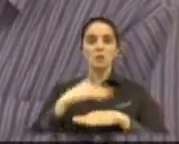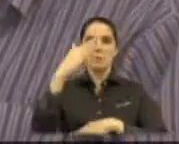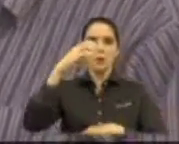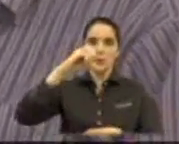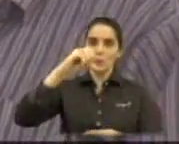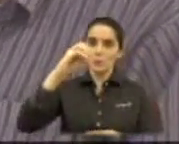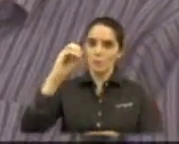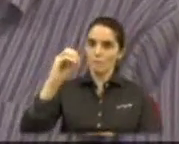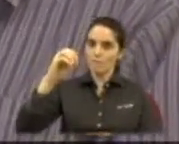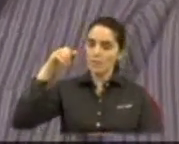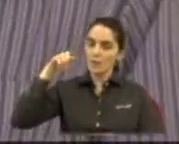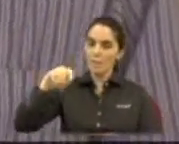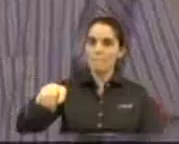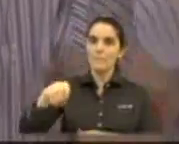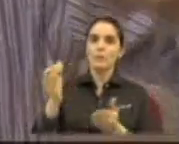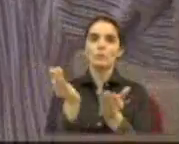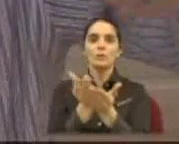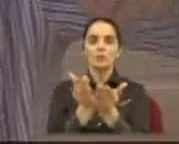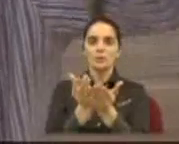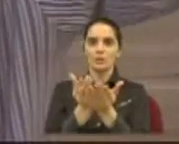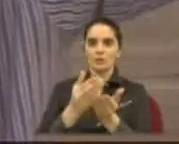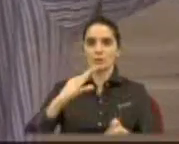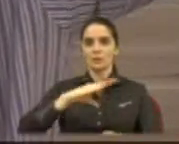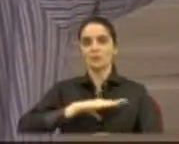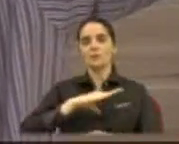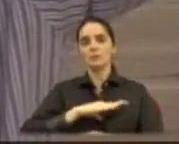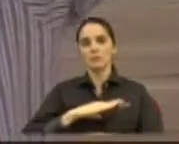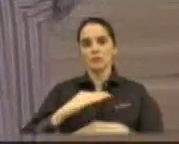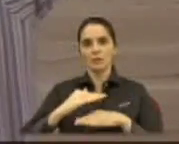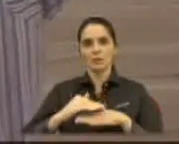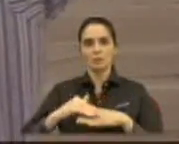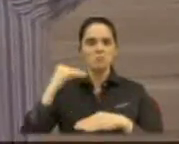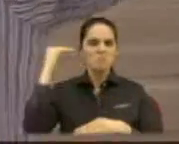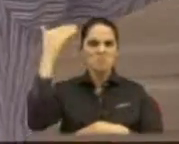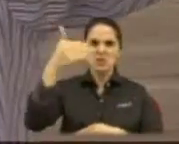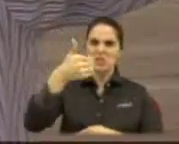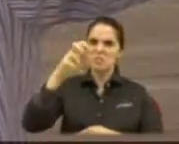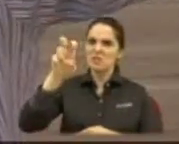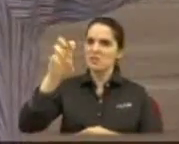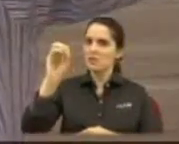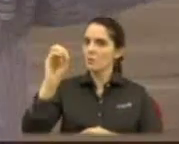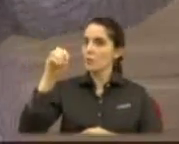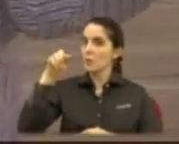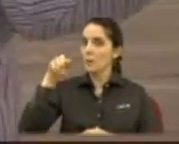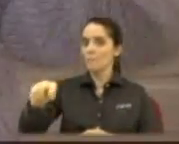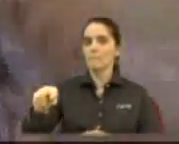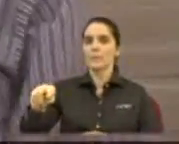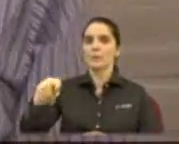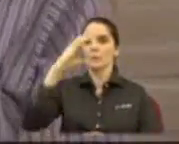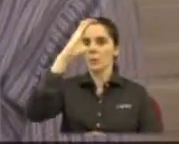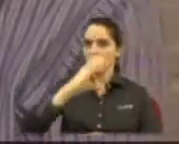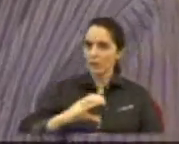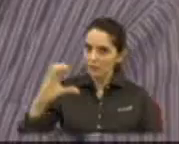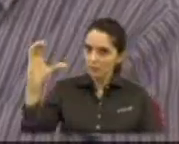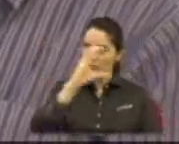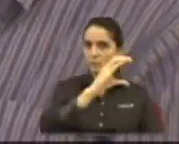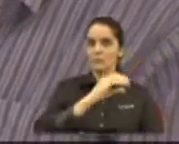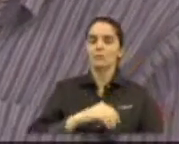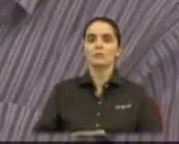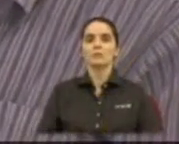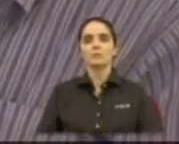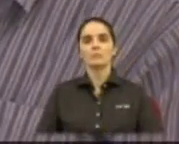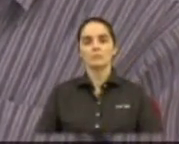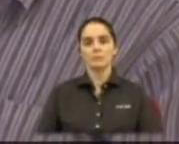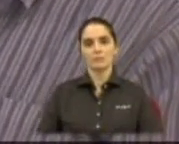mil evangélicos que existem na cidade, e acredito que os muito mais de 150 mil católicos,